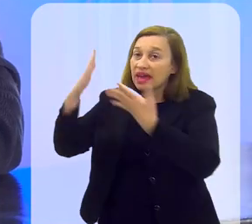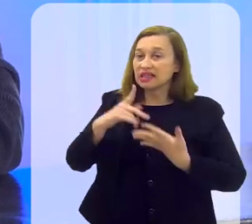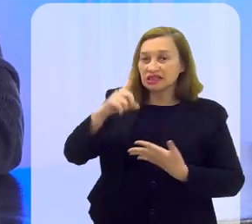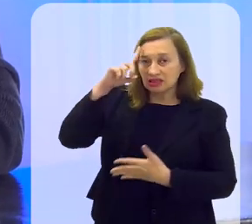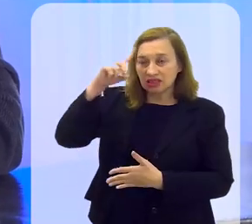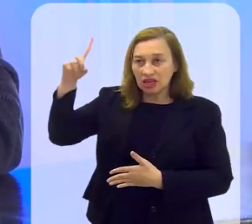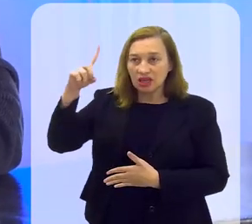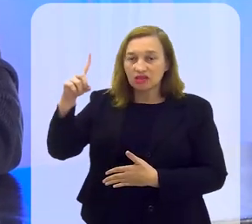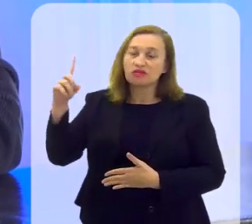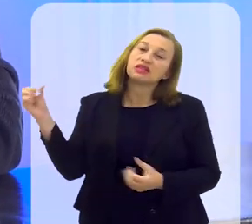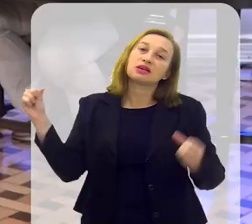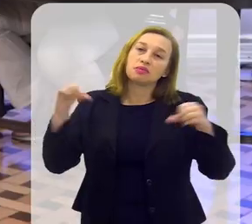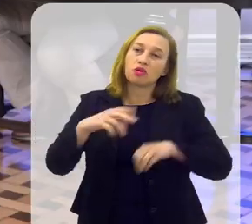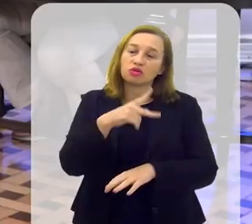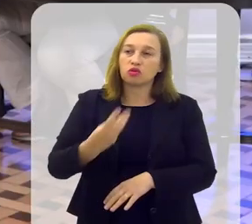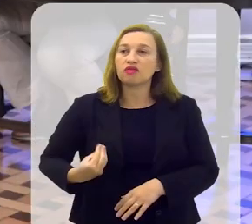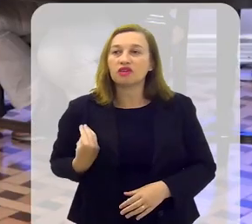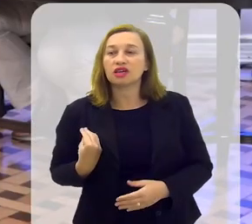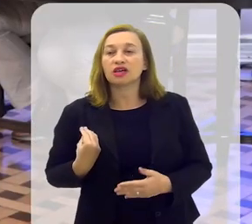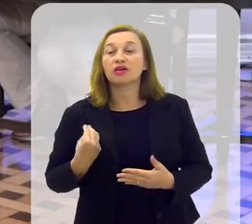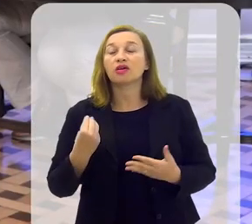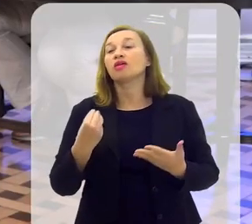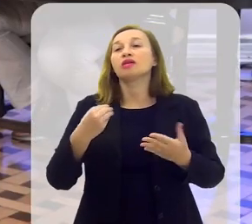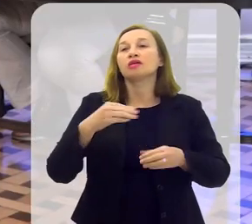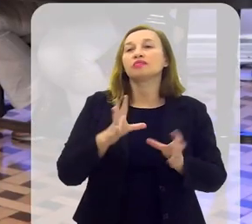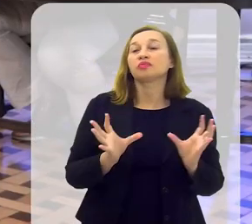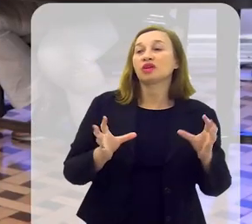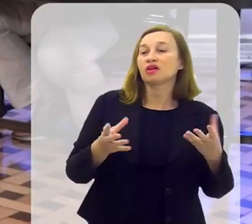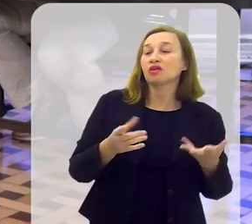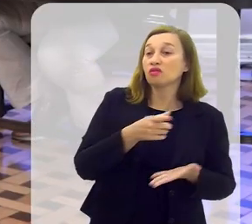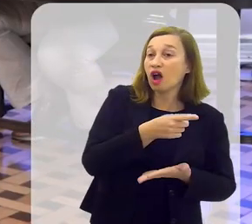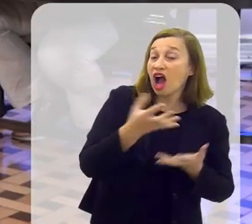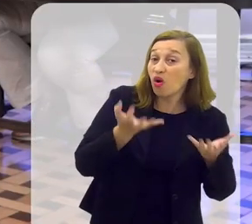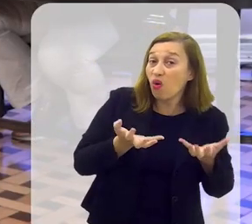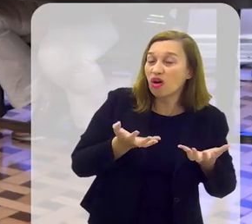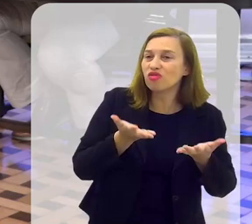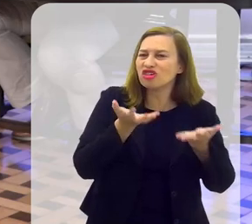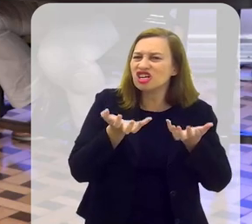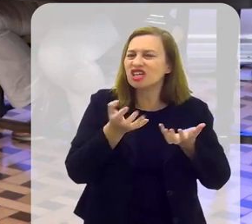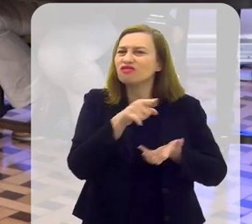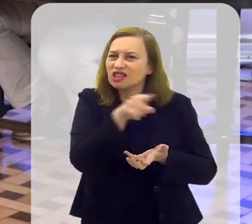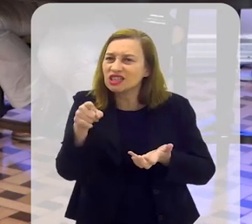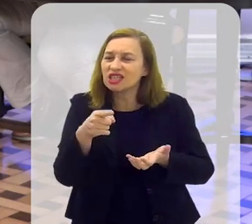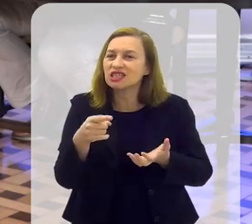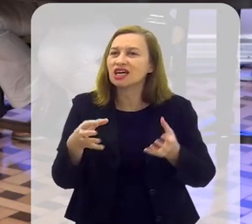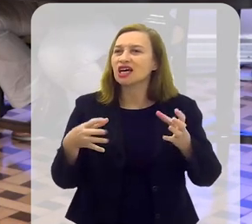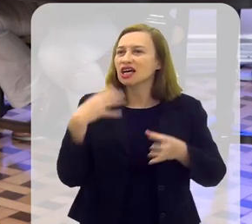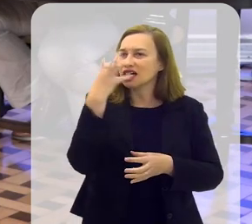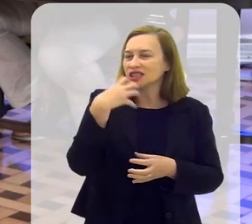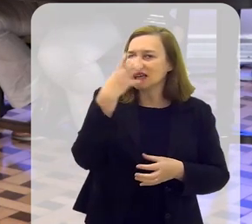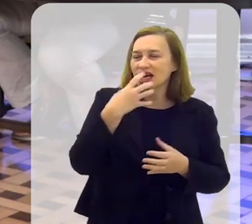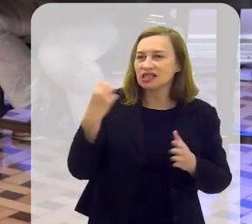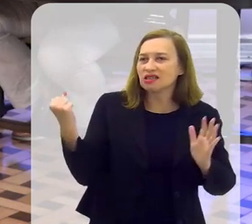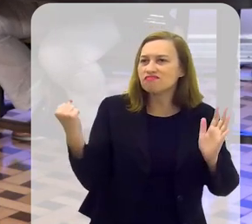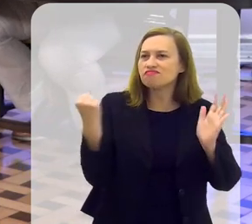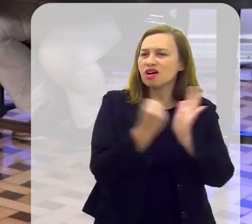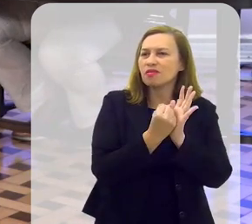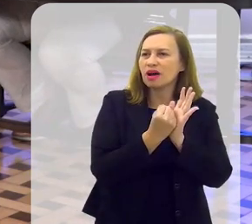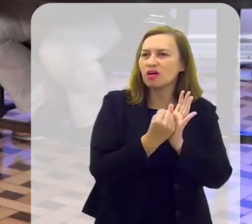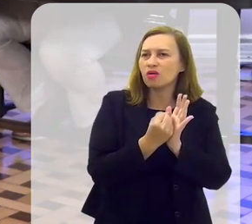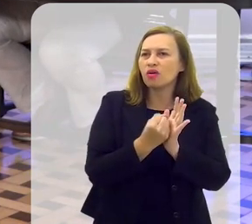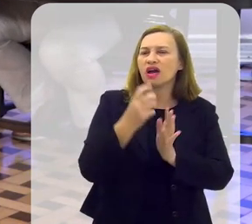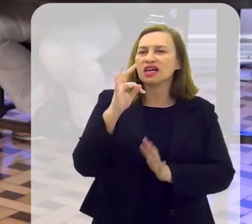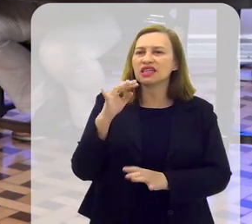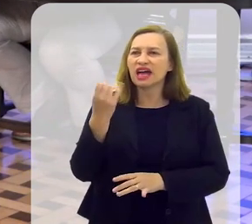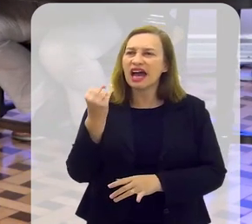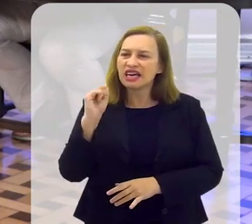sou graça eu sou muito feliz de termos aqui no programa e eu queria agora que vocês cantassem a música que marcou a Thaisinha